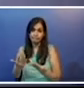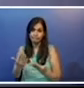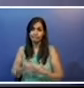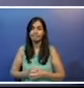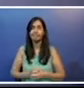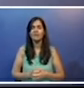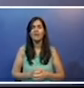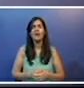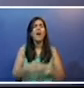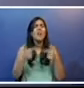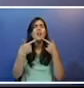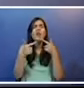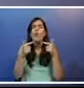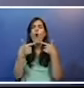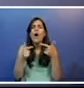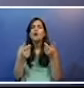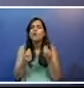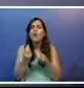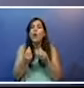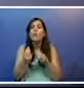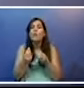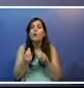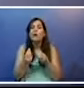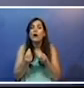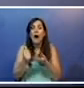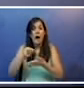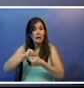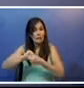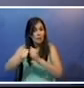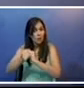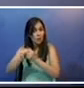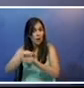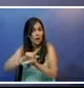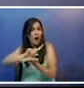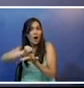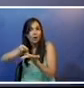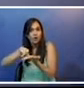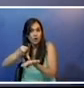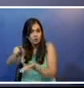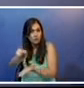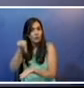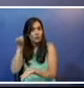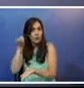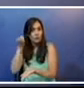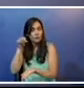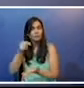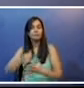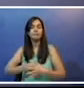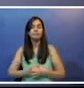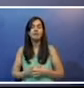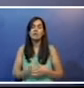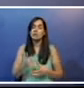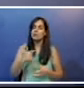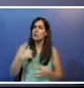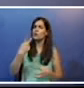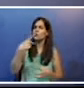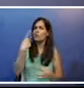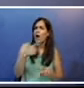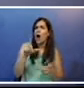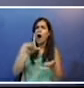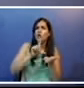E a linguagem? Como é a linguagem? É adequada ao gênero textual que você escolheu? Se eu estou falando de um